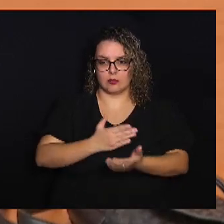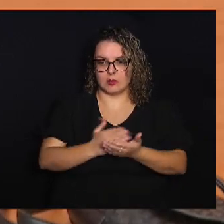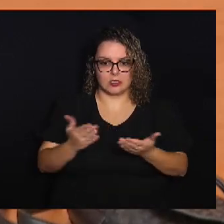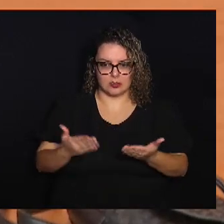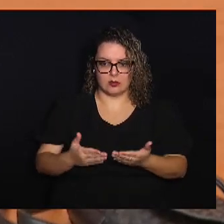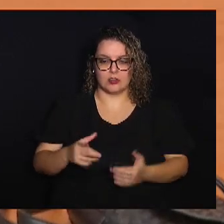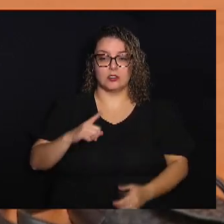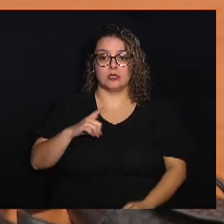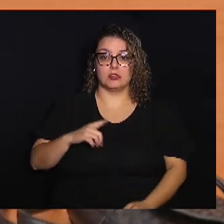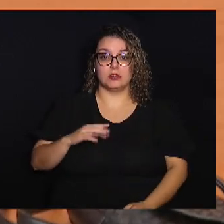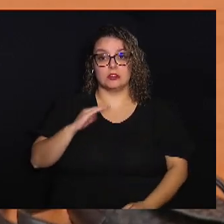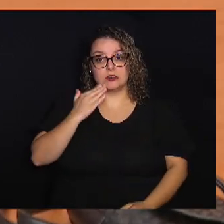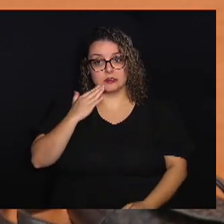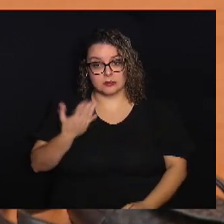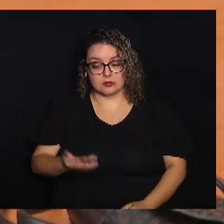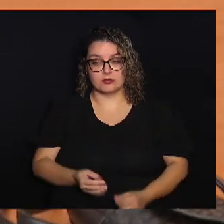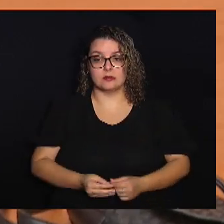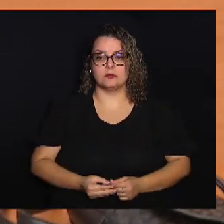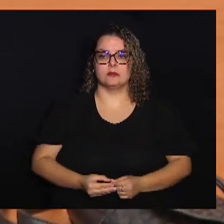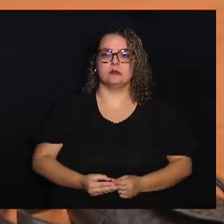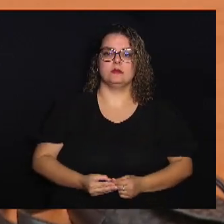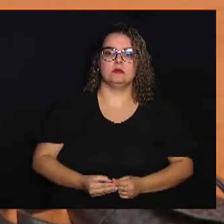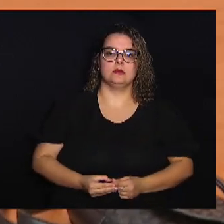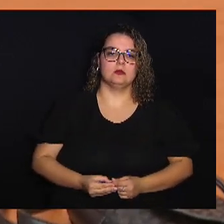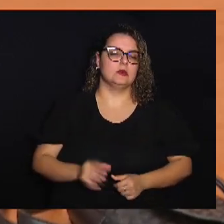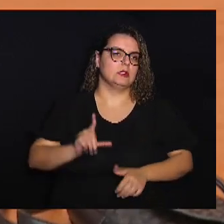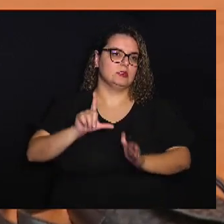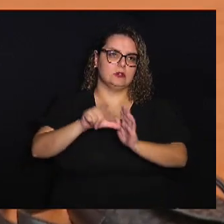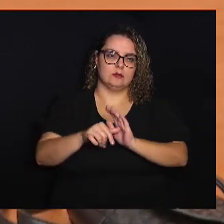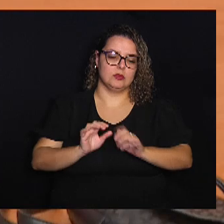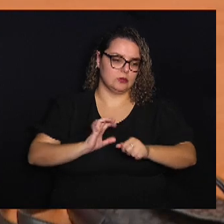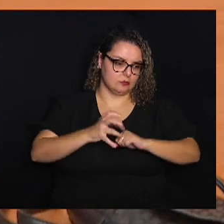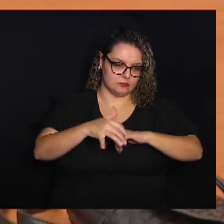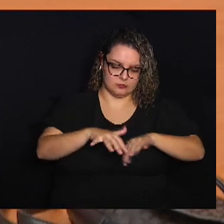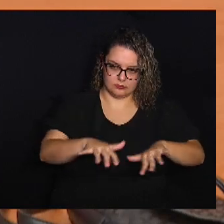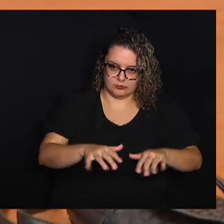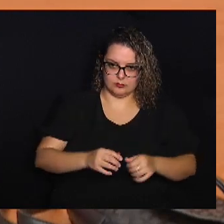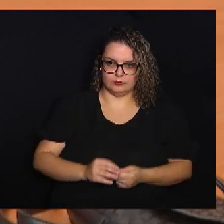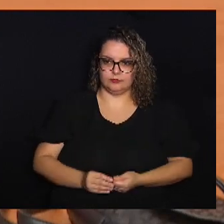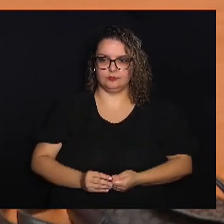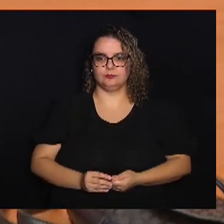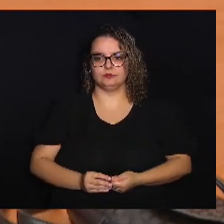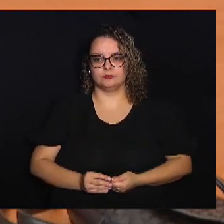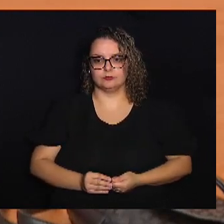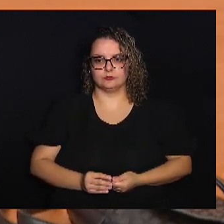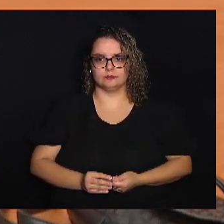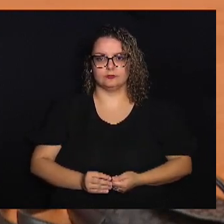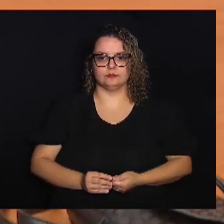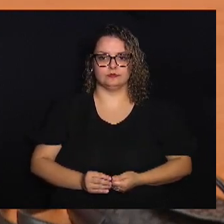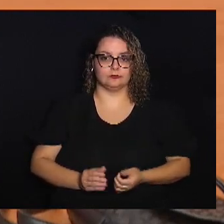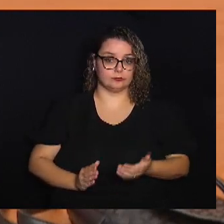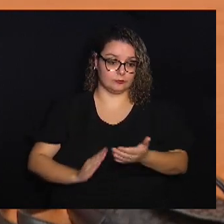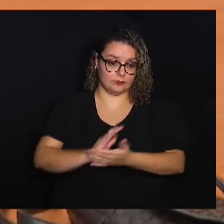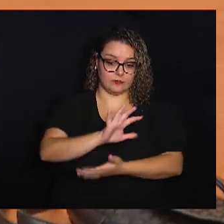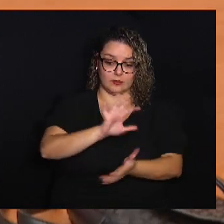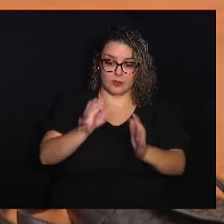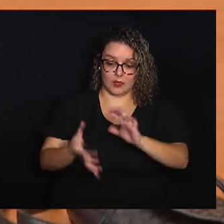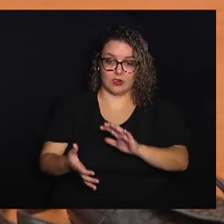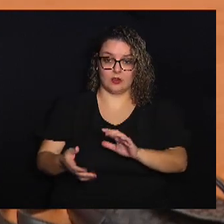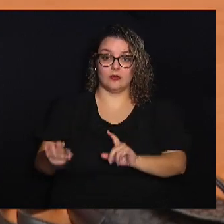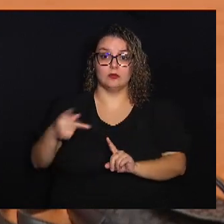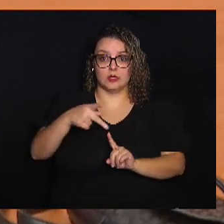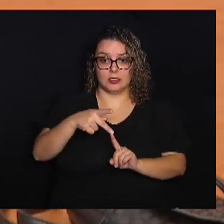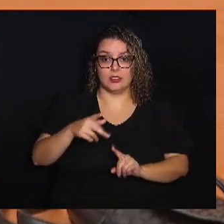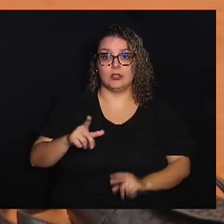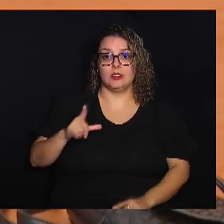essa defasagem, mas principalmente depois da pandemia e com a aprovação da reforma da Previdência, houve uma corrida